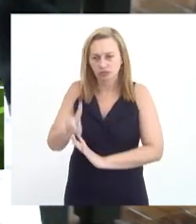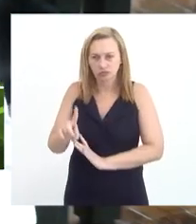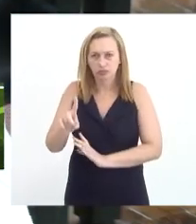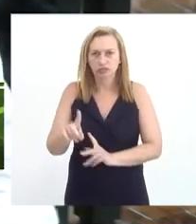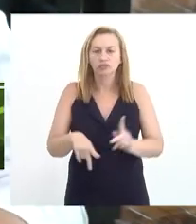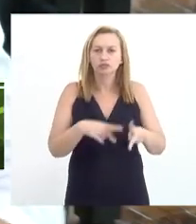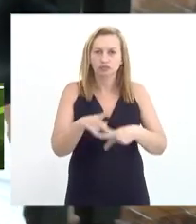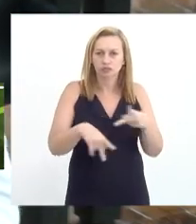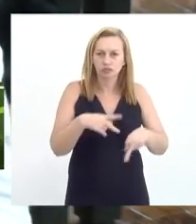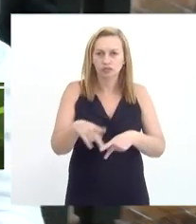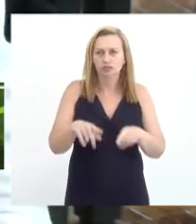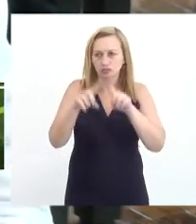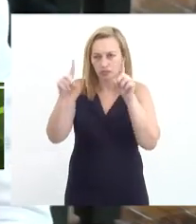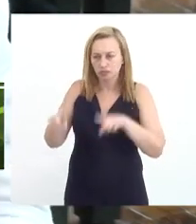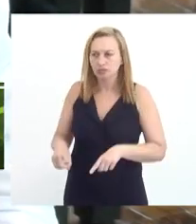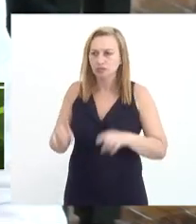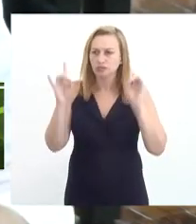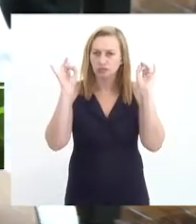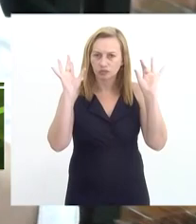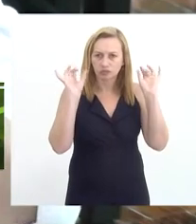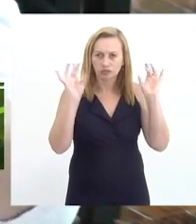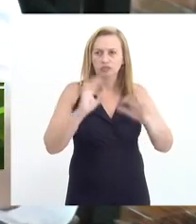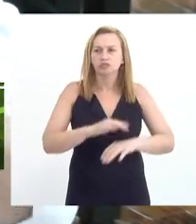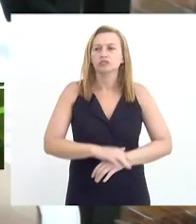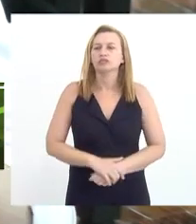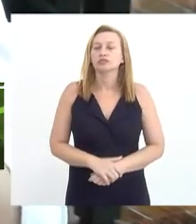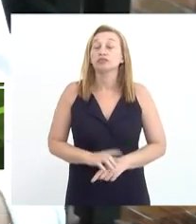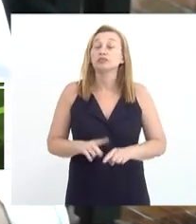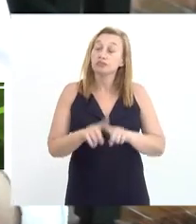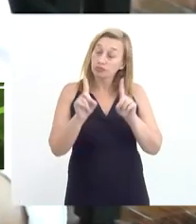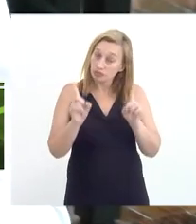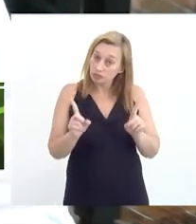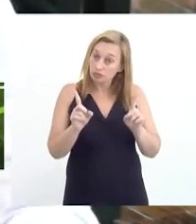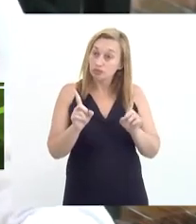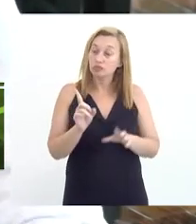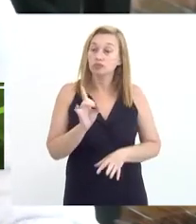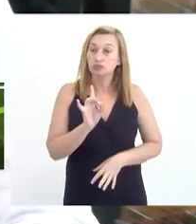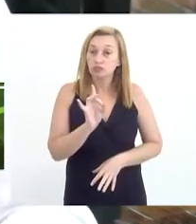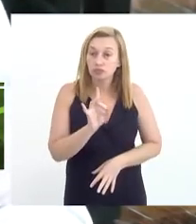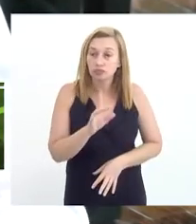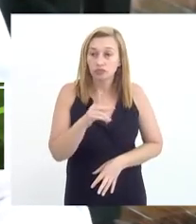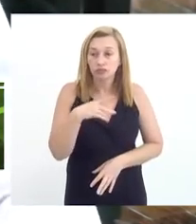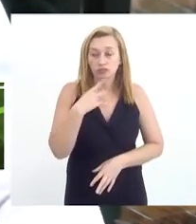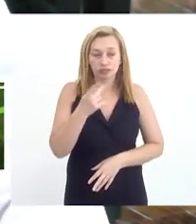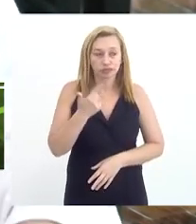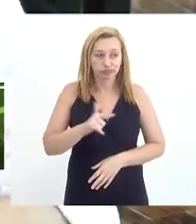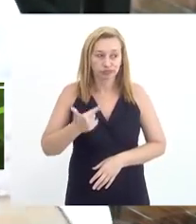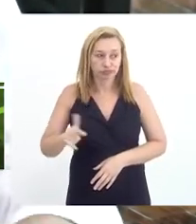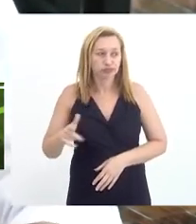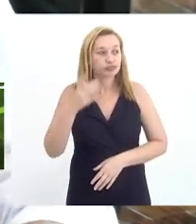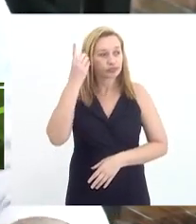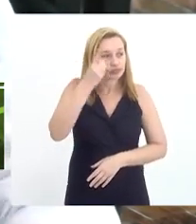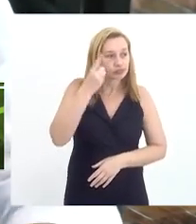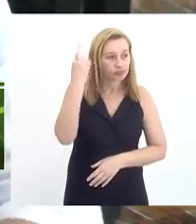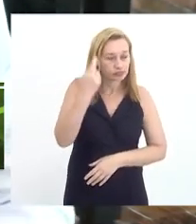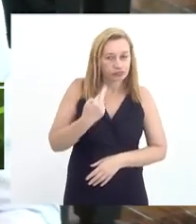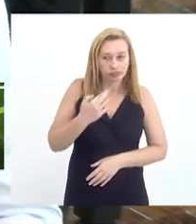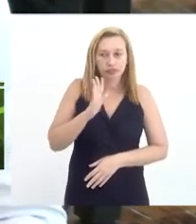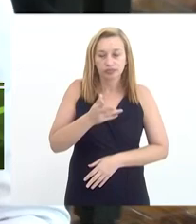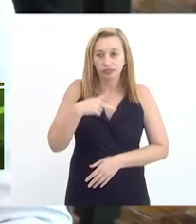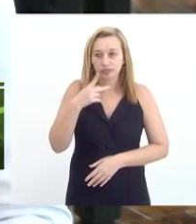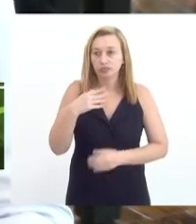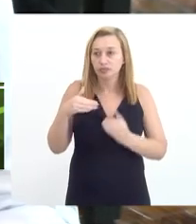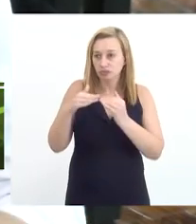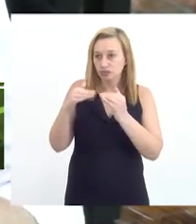população E dos servidores Em especial Mas só vou complementar Não vou repetir O que a deputada Renata Já trouxe Porque tem completo